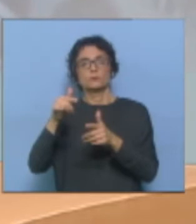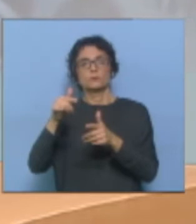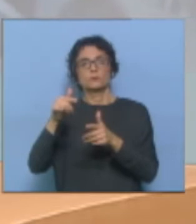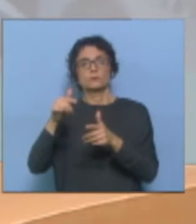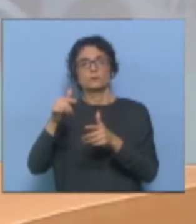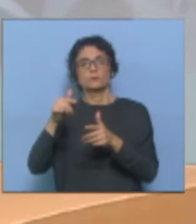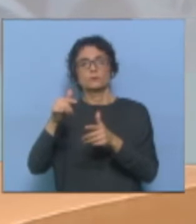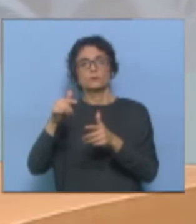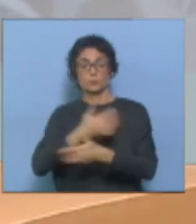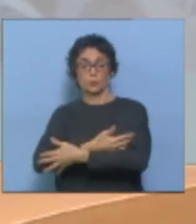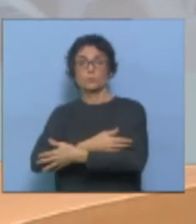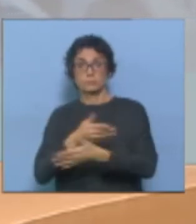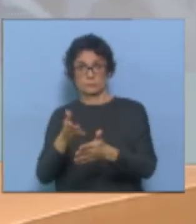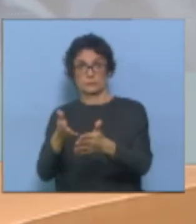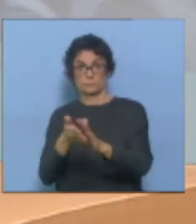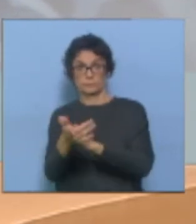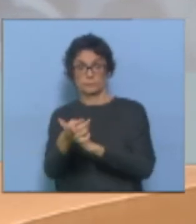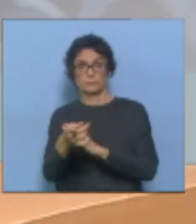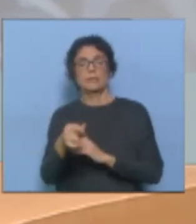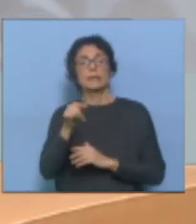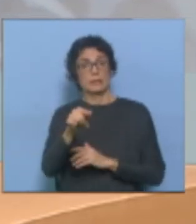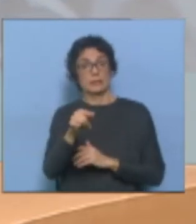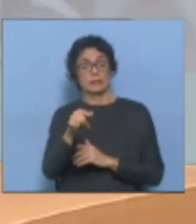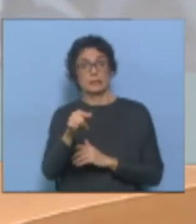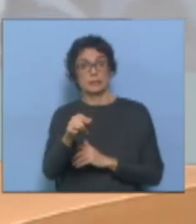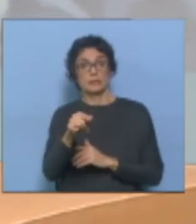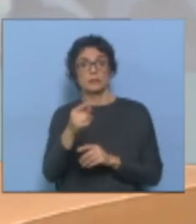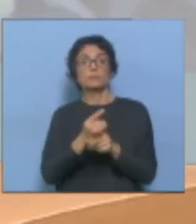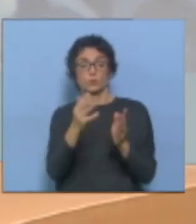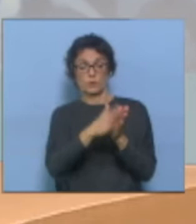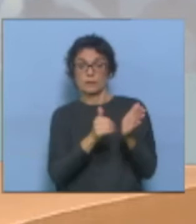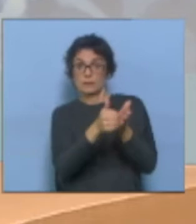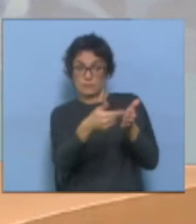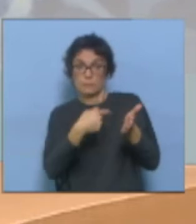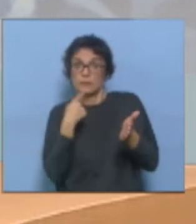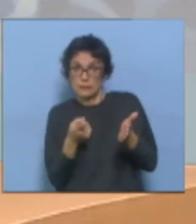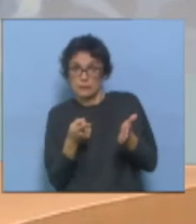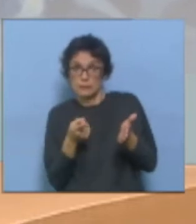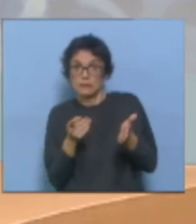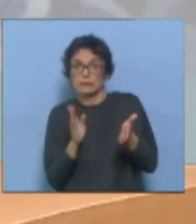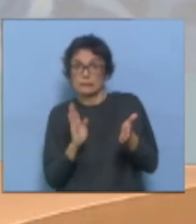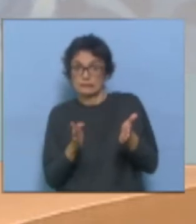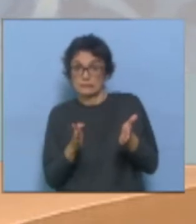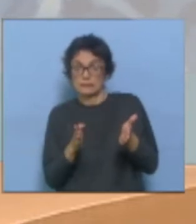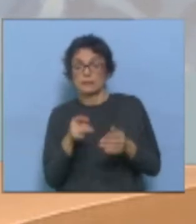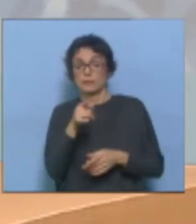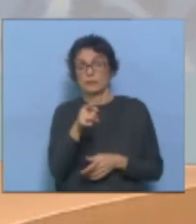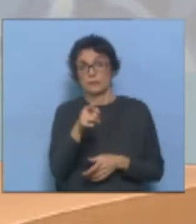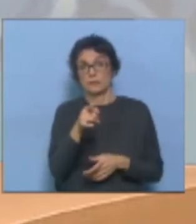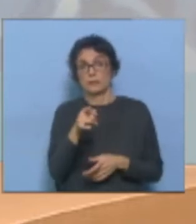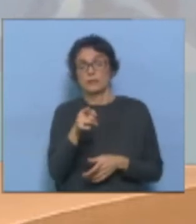que todo o primogênito varão fosse consagrado ao Senhor. E era também um momento da purificação da mãe.